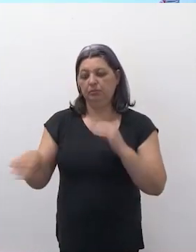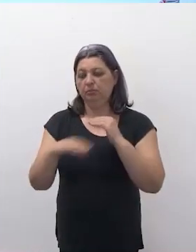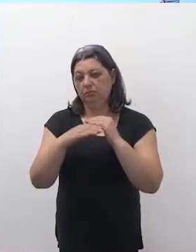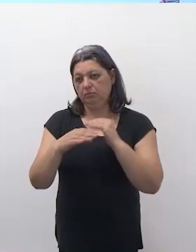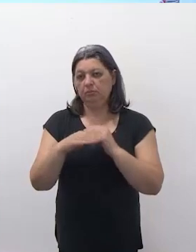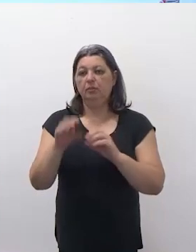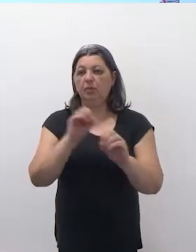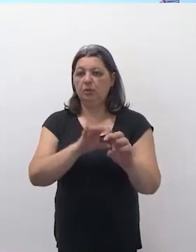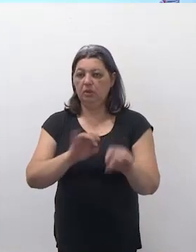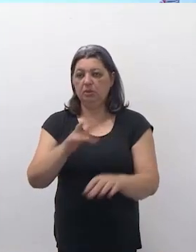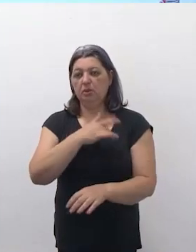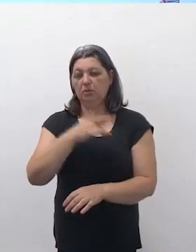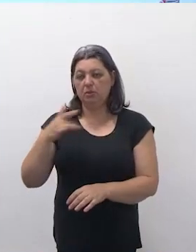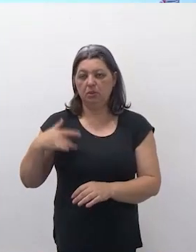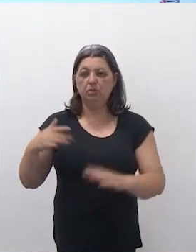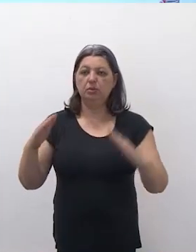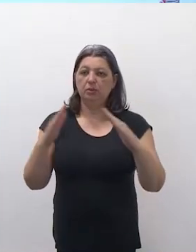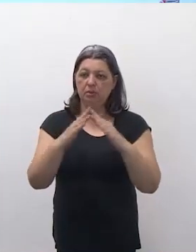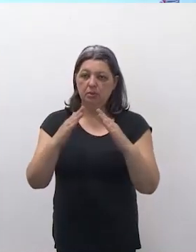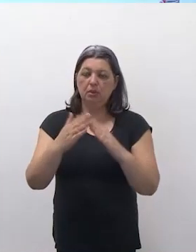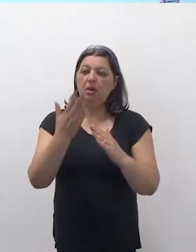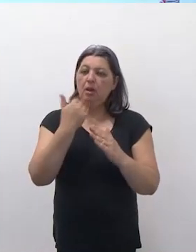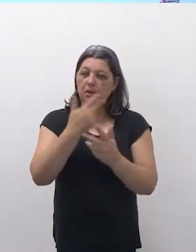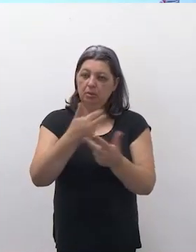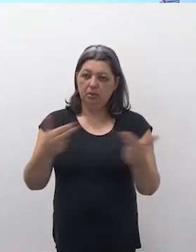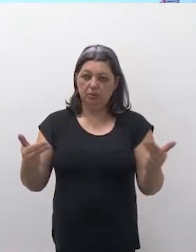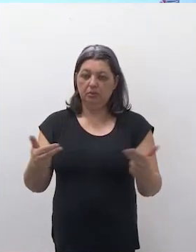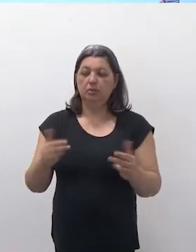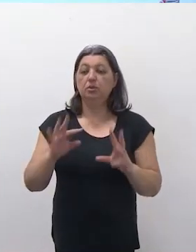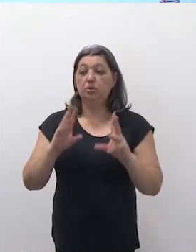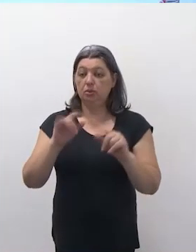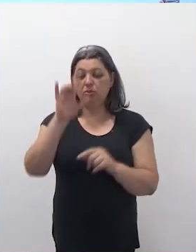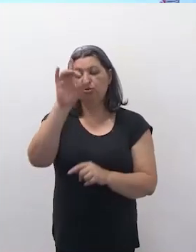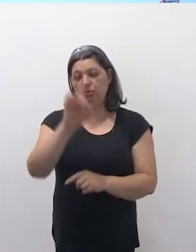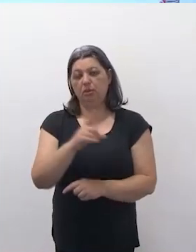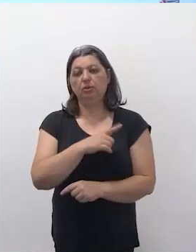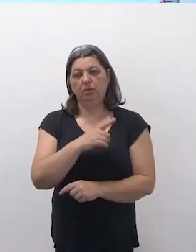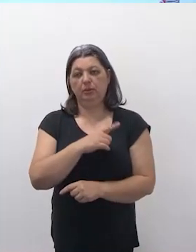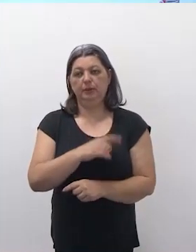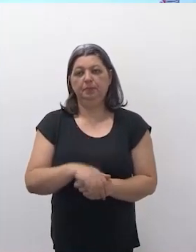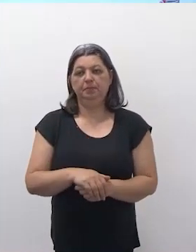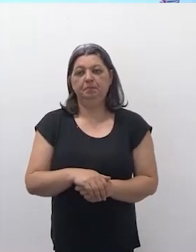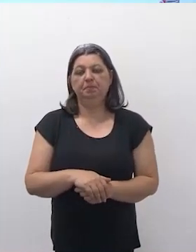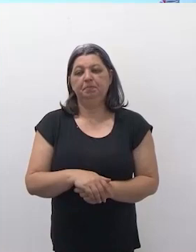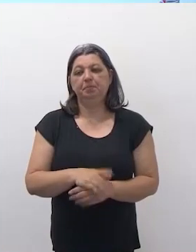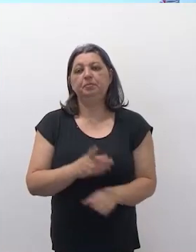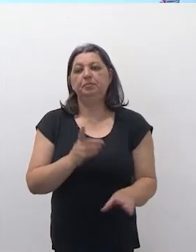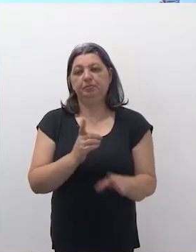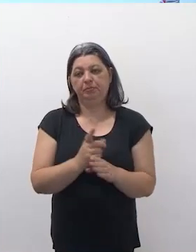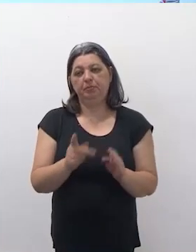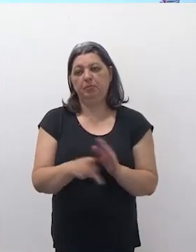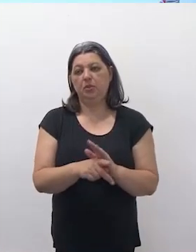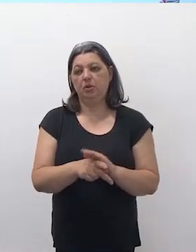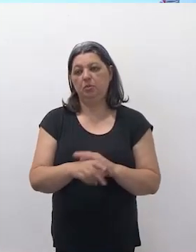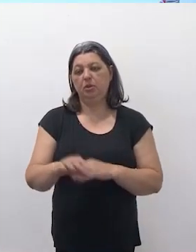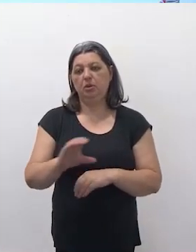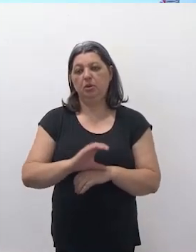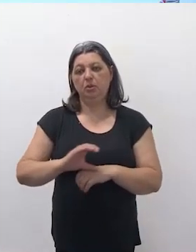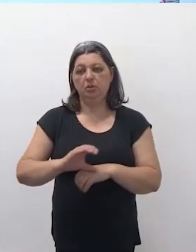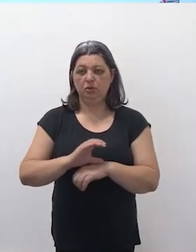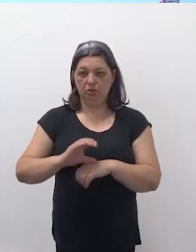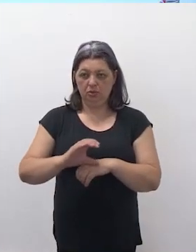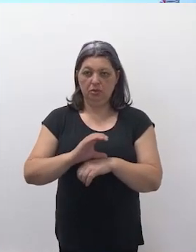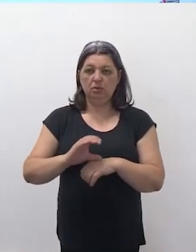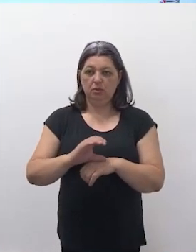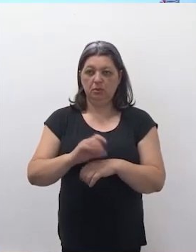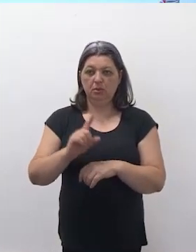educação, saúde, moradia, alimentação, todos esses direitos vocês vão encontrar lá na Constituição, né? A nossa atual é